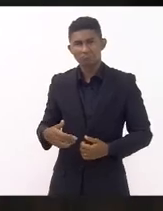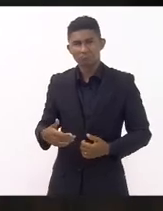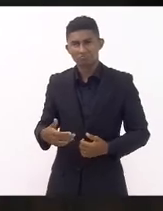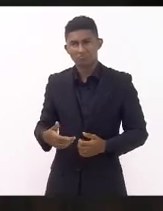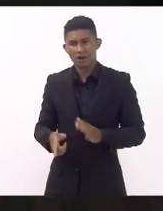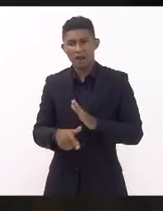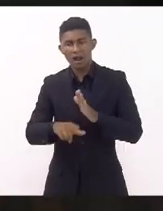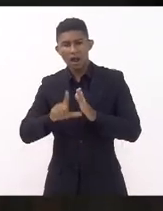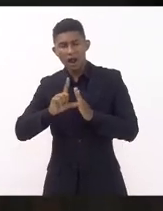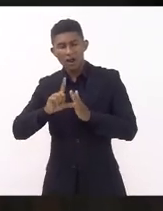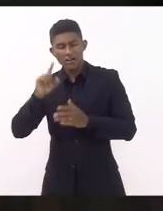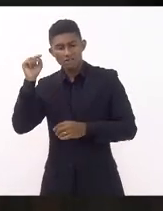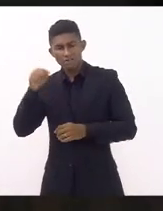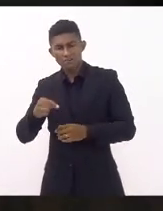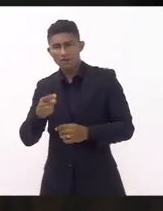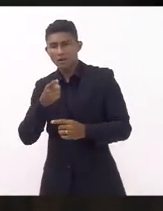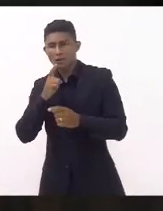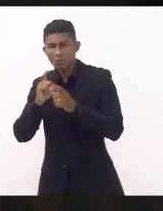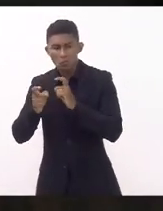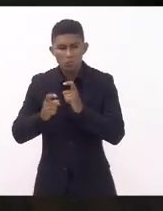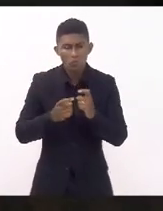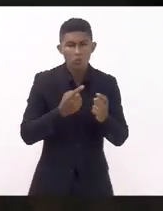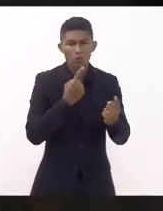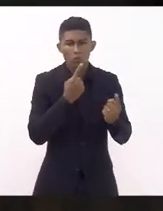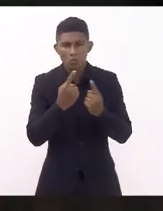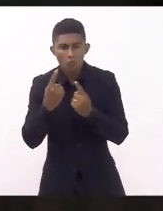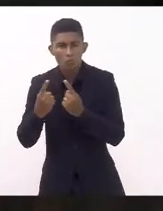antes, conversou. Falamos.